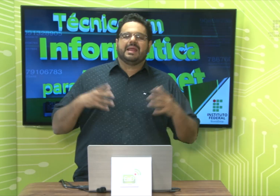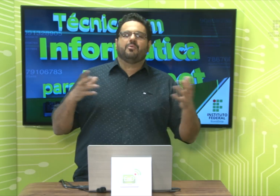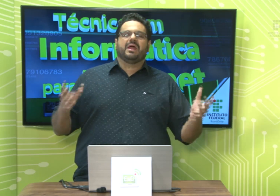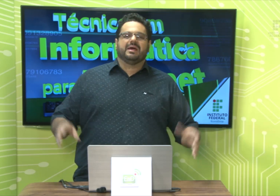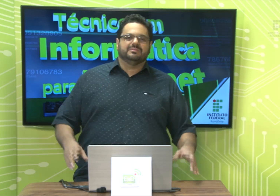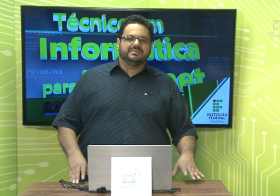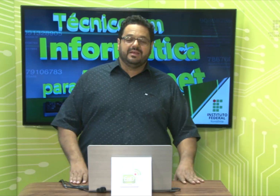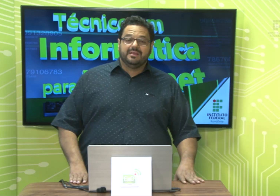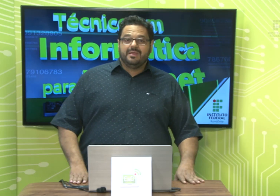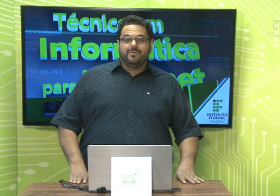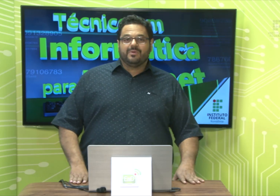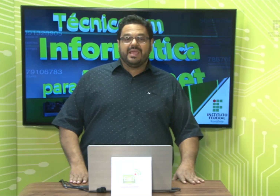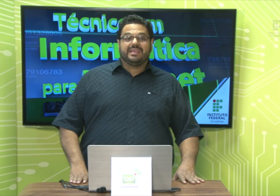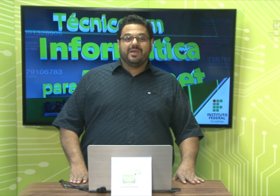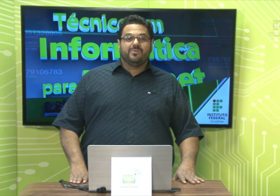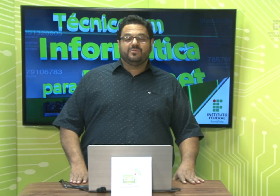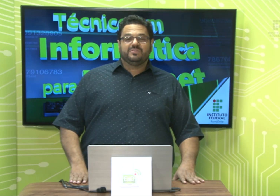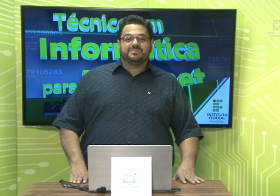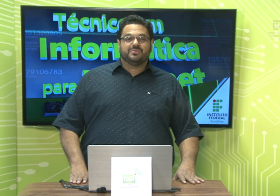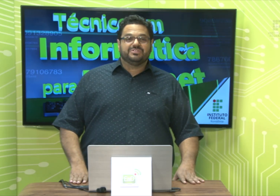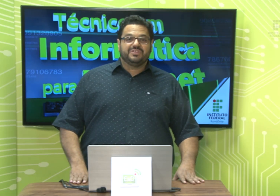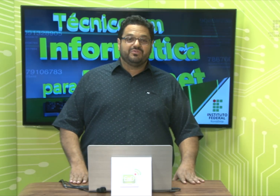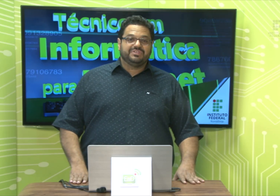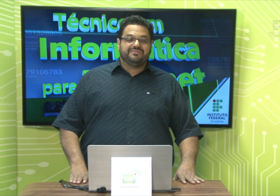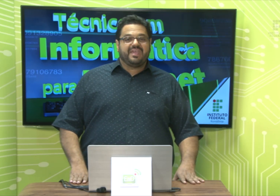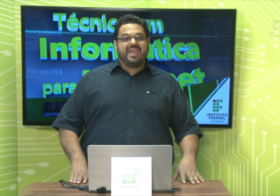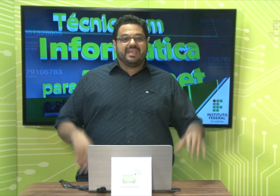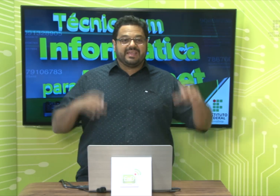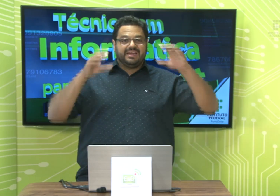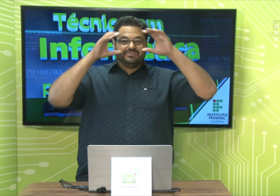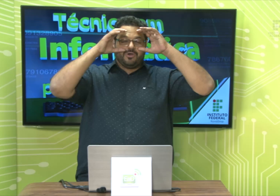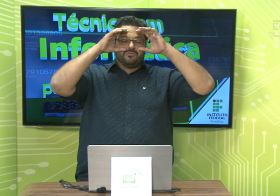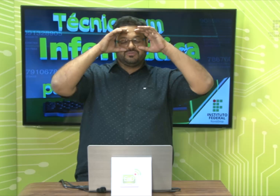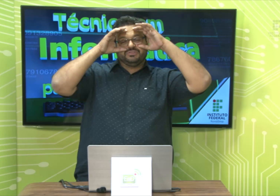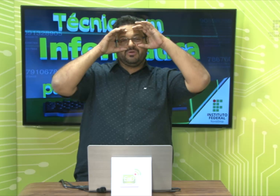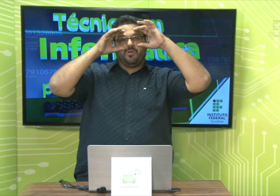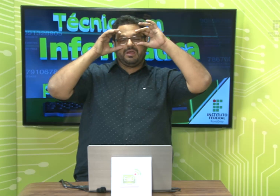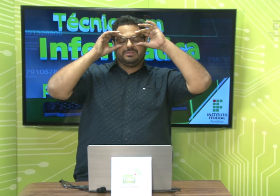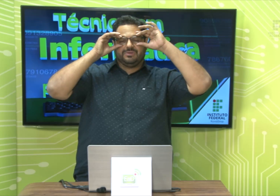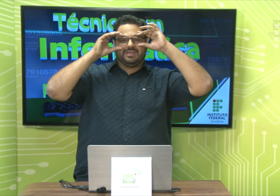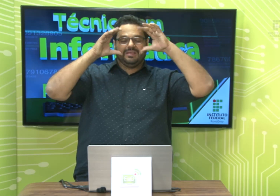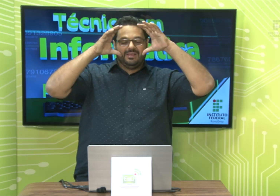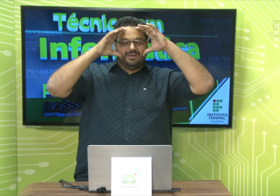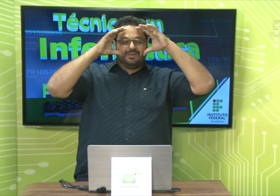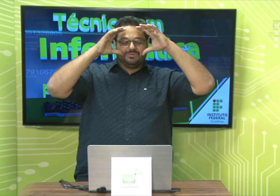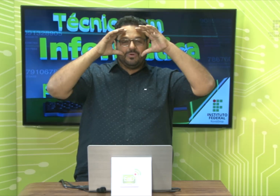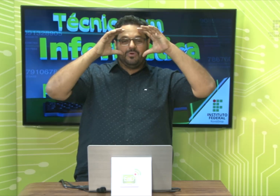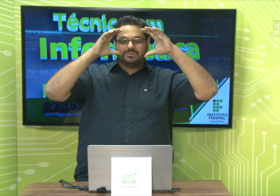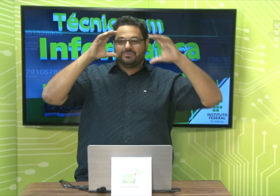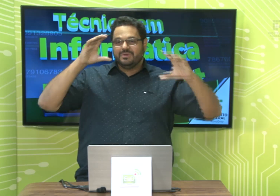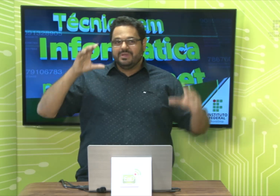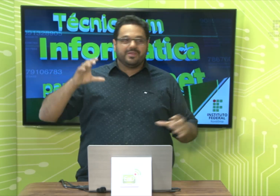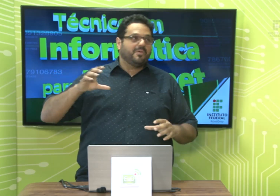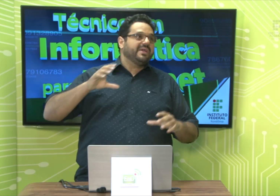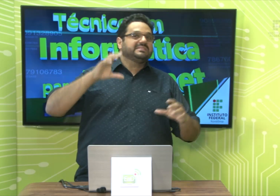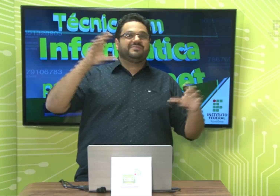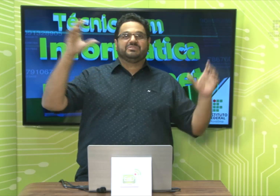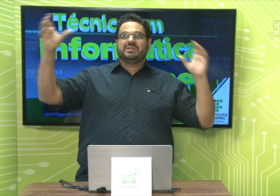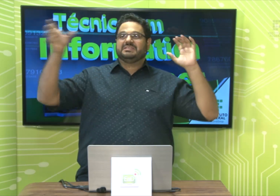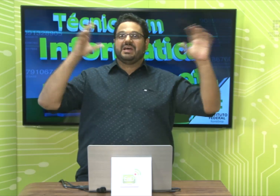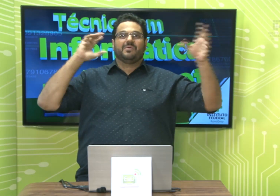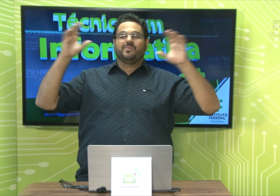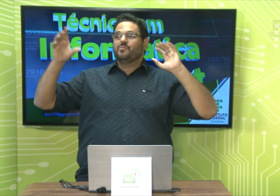mais elaborados, né? O que é um dispositivo de VR, aqueles óculos que você coloca no seu rosto e